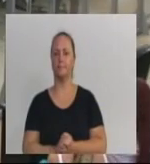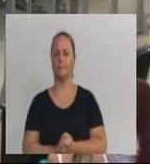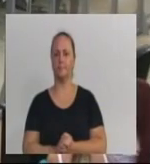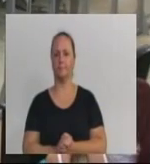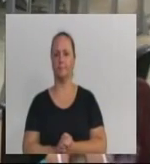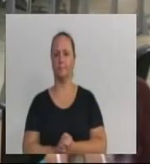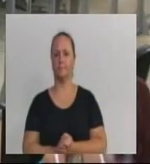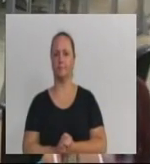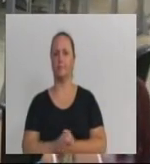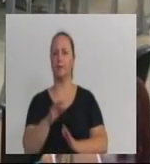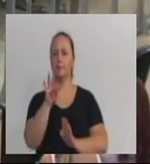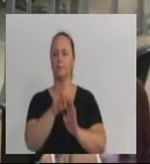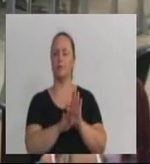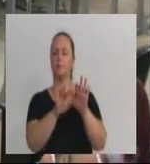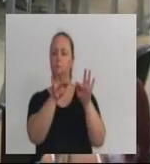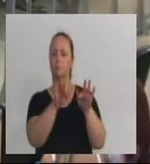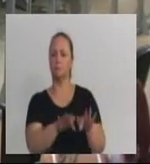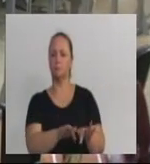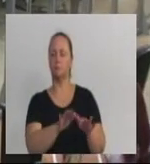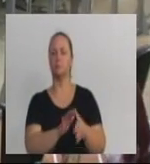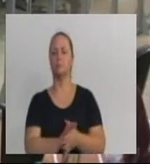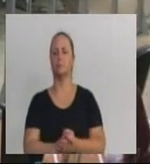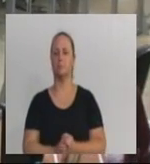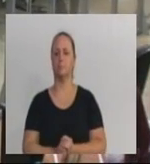É a redação final.